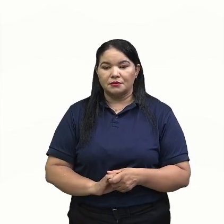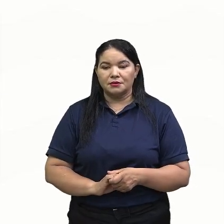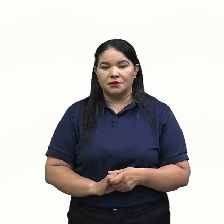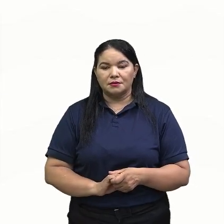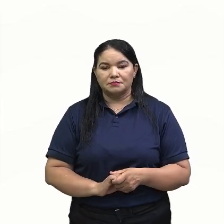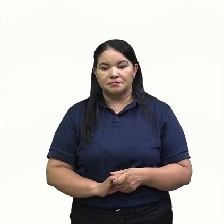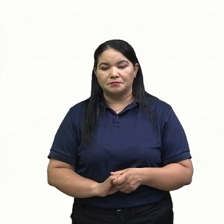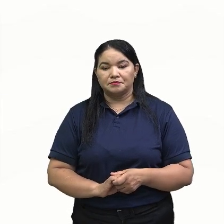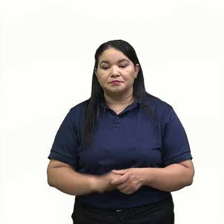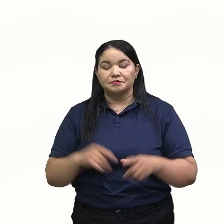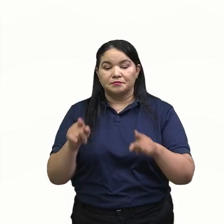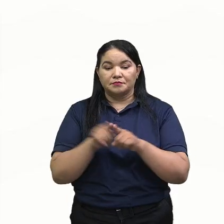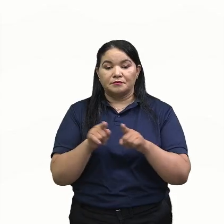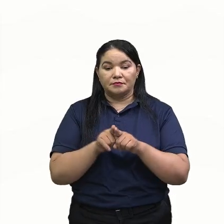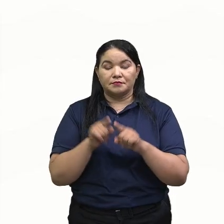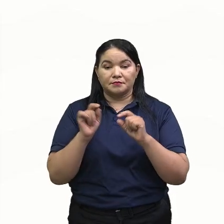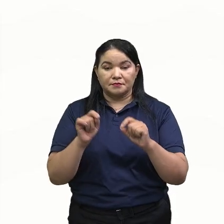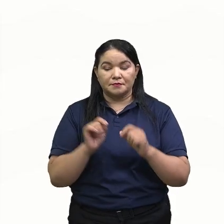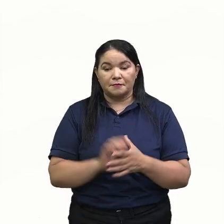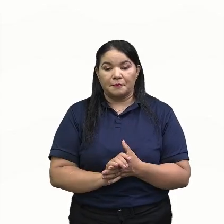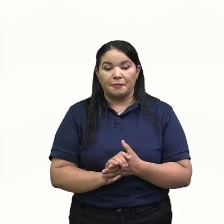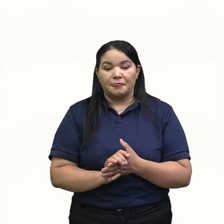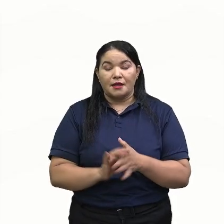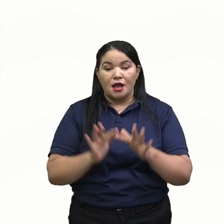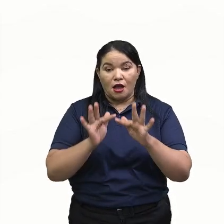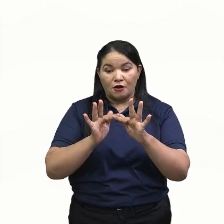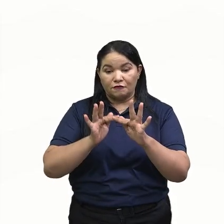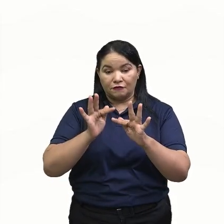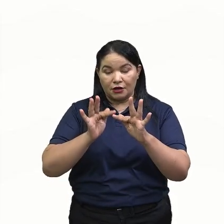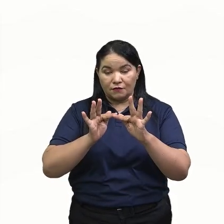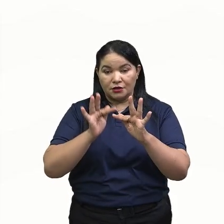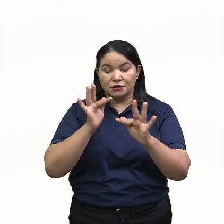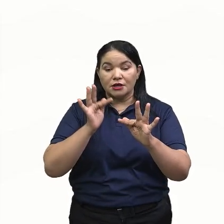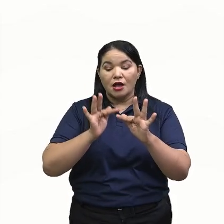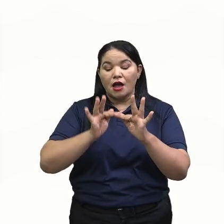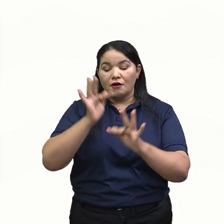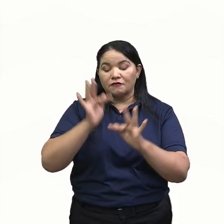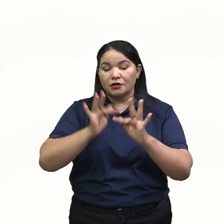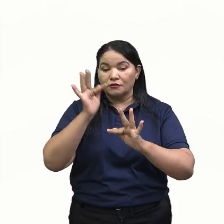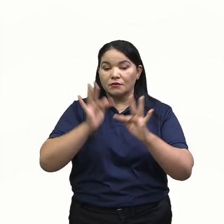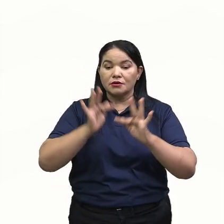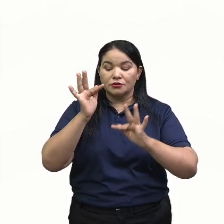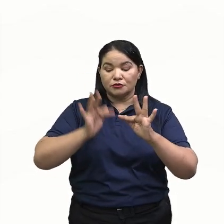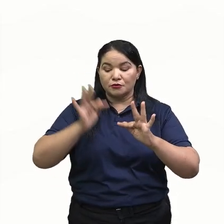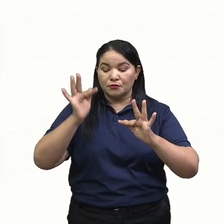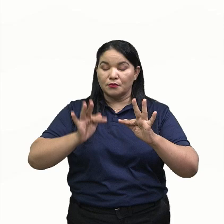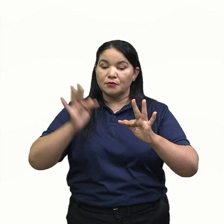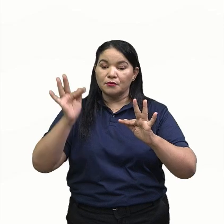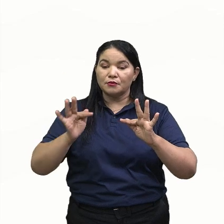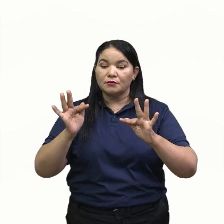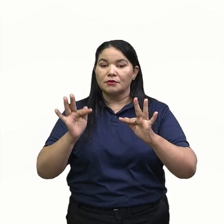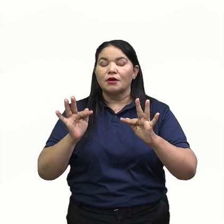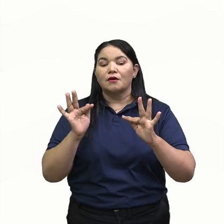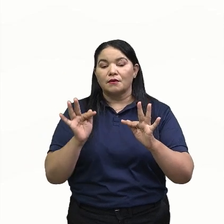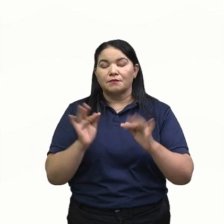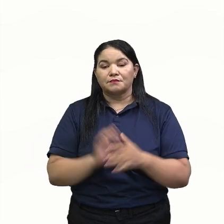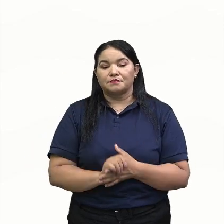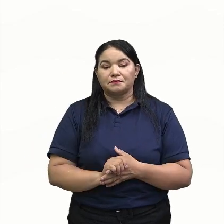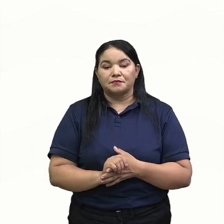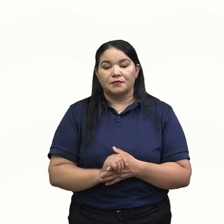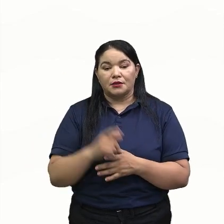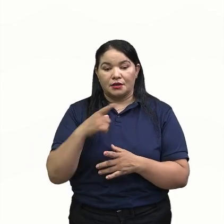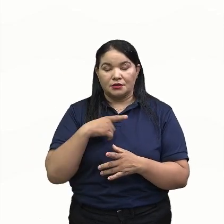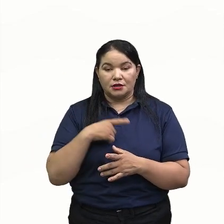que é a frequência? Frequência é o número de vezes que o fenômeno se repete na unidade de tempo, tá certo? Então nós temos